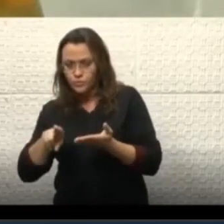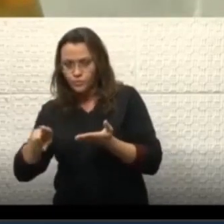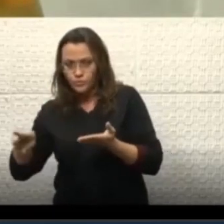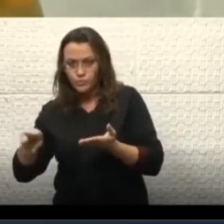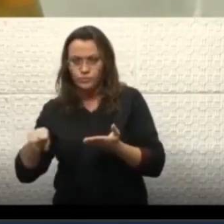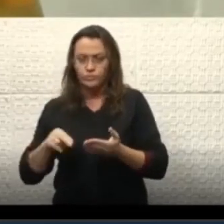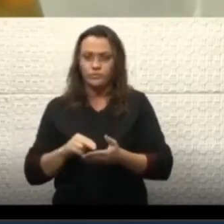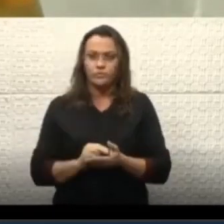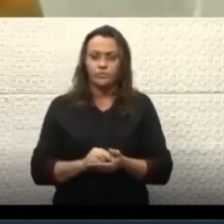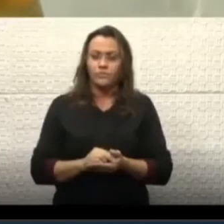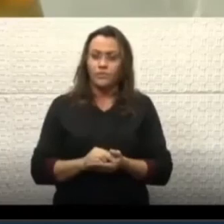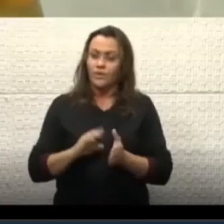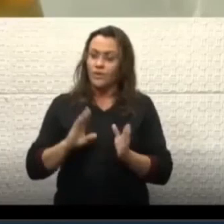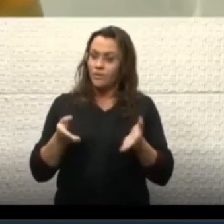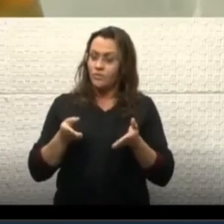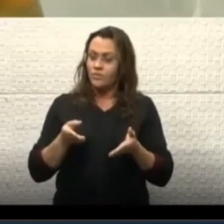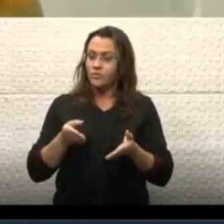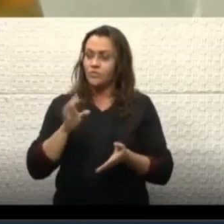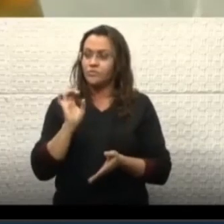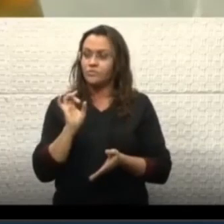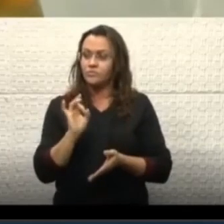somente aí